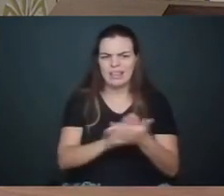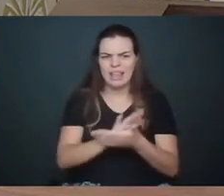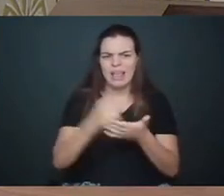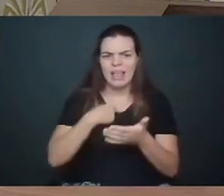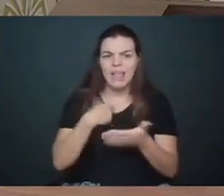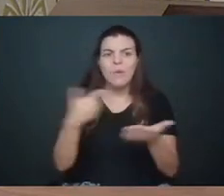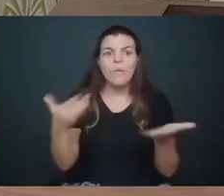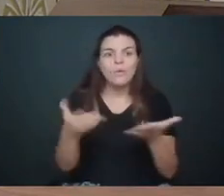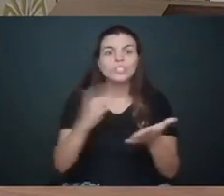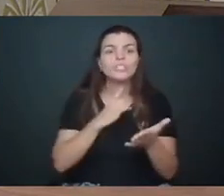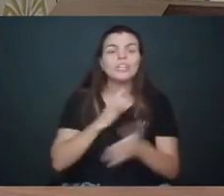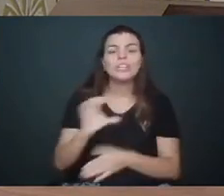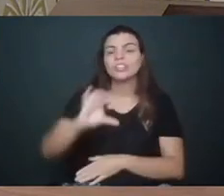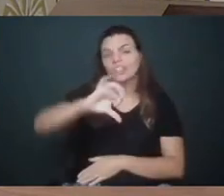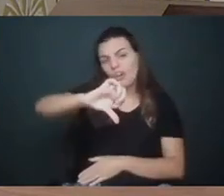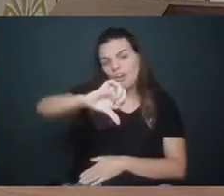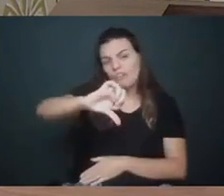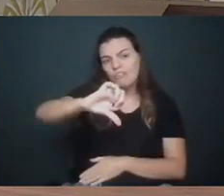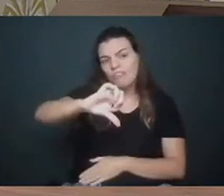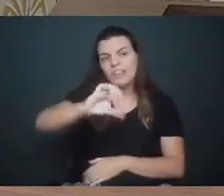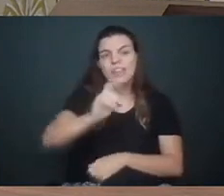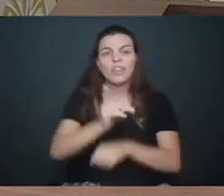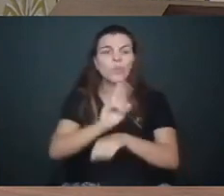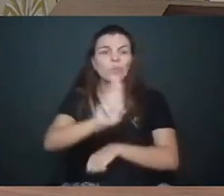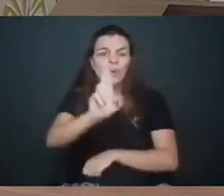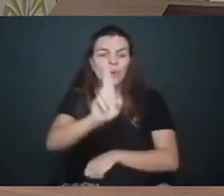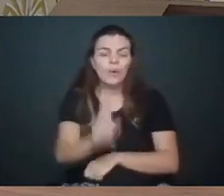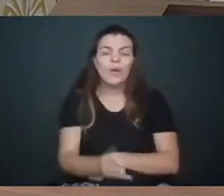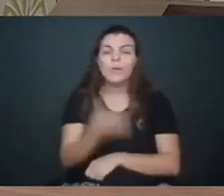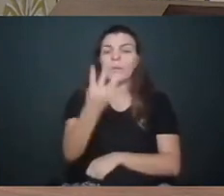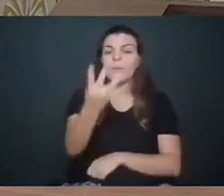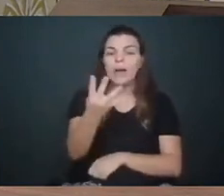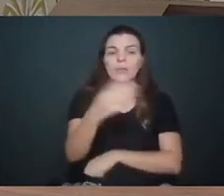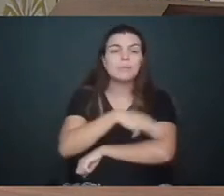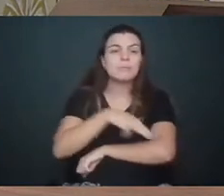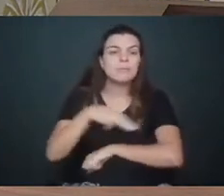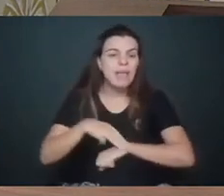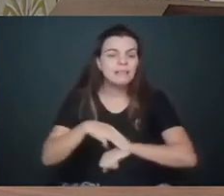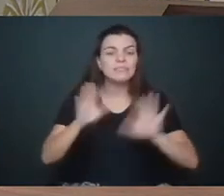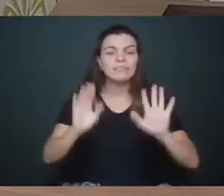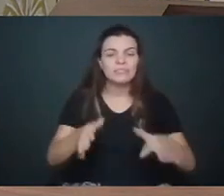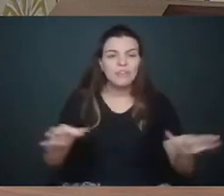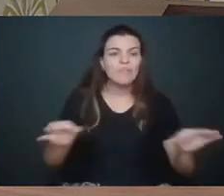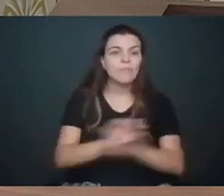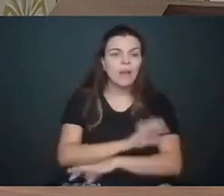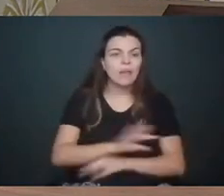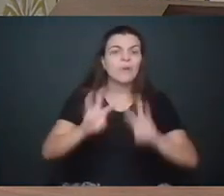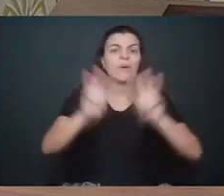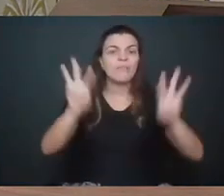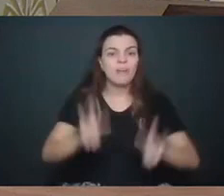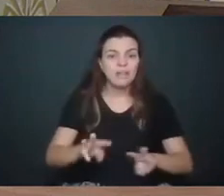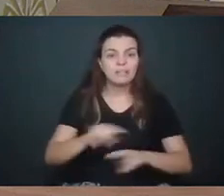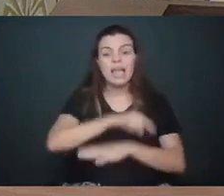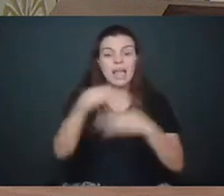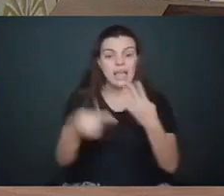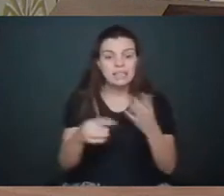nove doutores e quatro mestres formados na UFPR, todos estudando araucária. Então, pegando